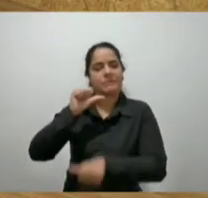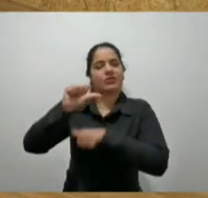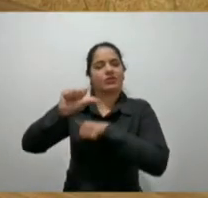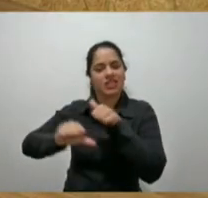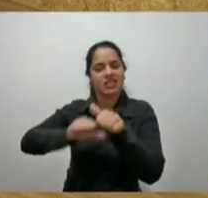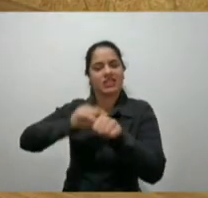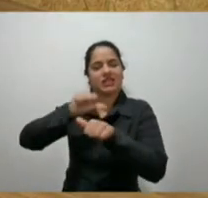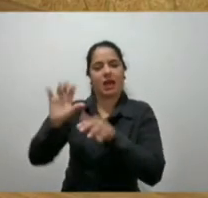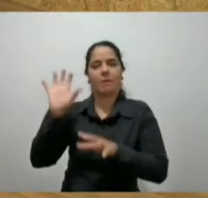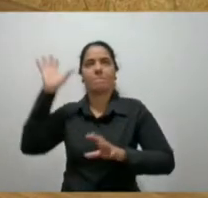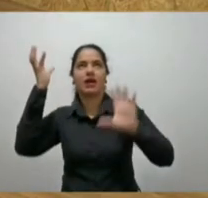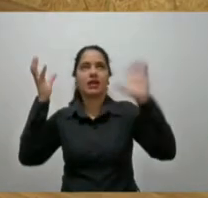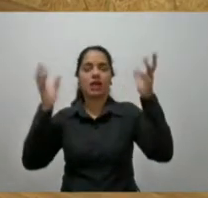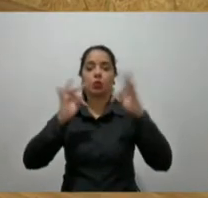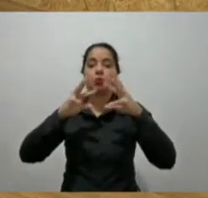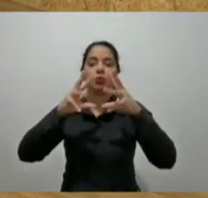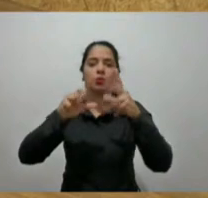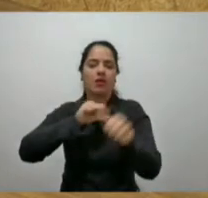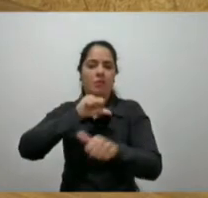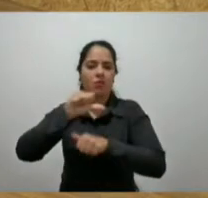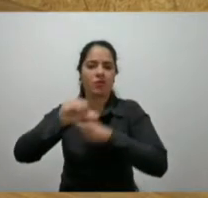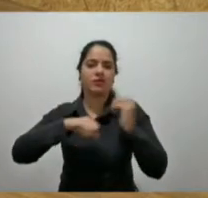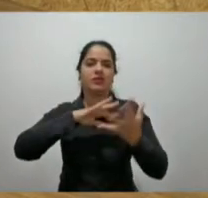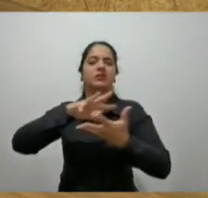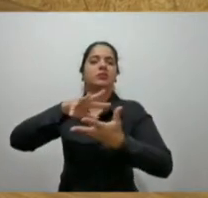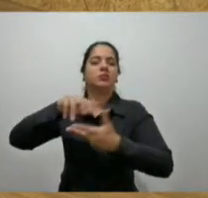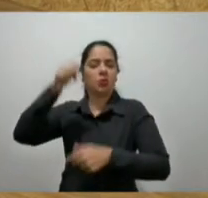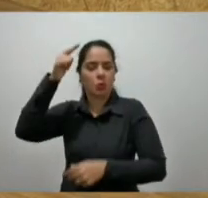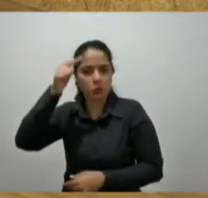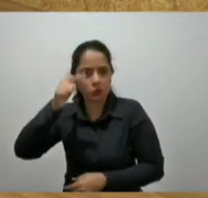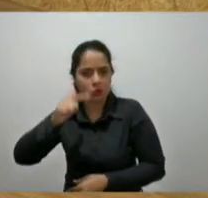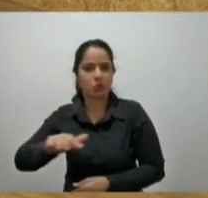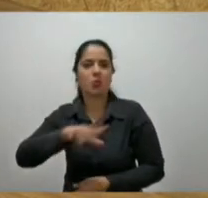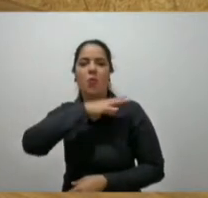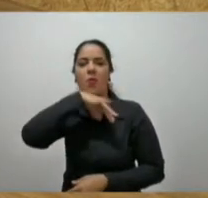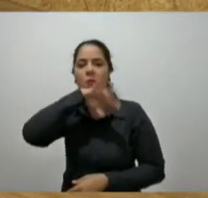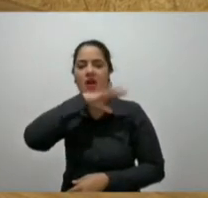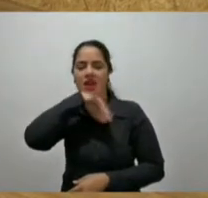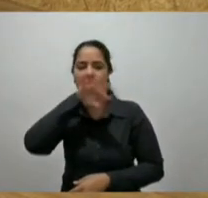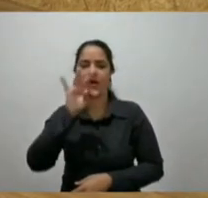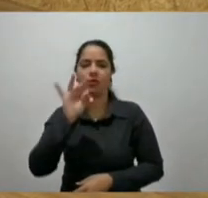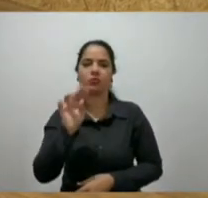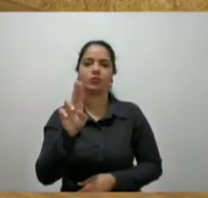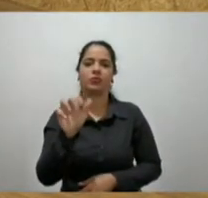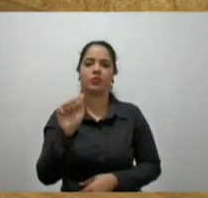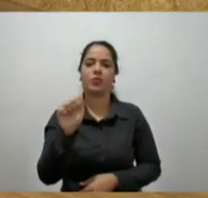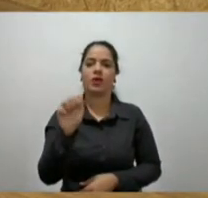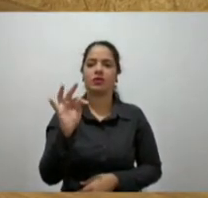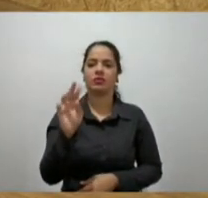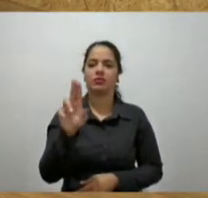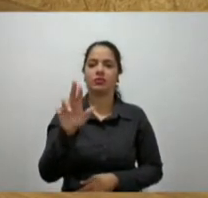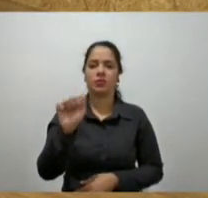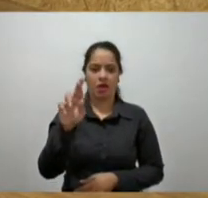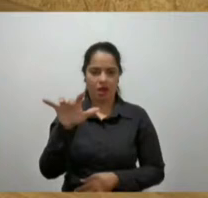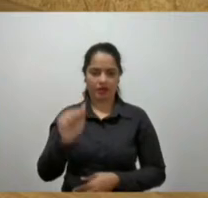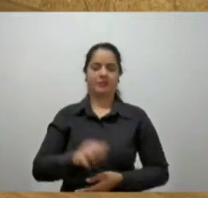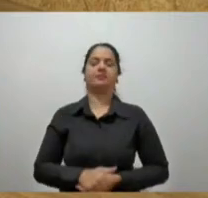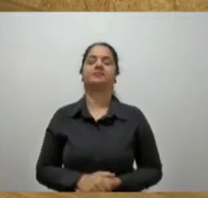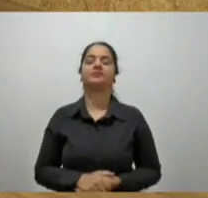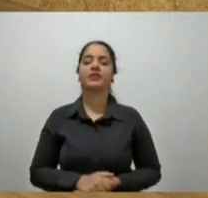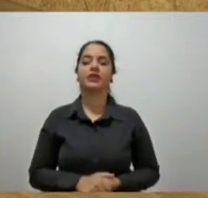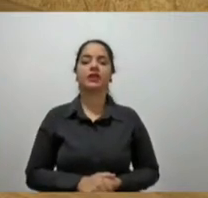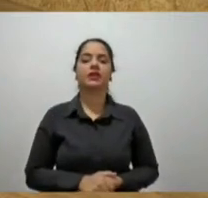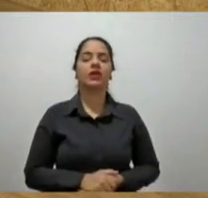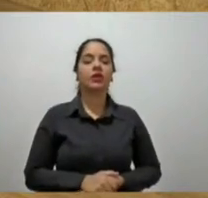eu espero que o conceito de SG ajudem as empresas a se adaptar e